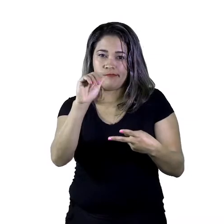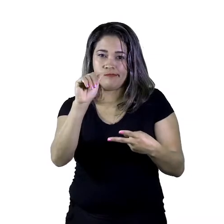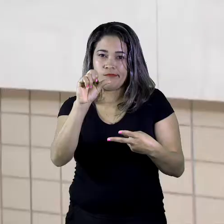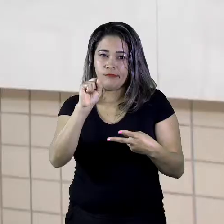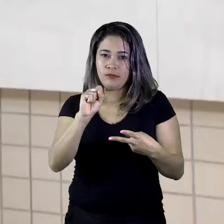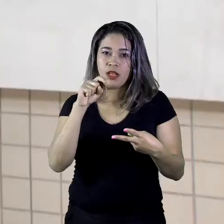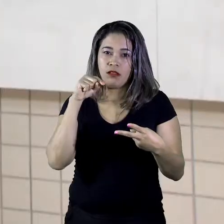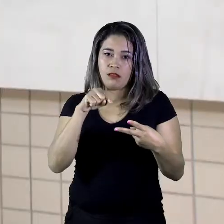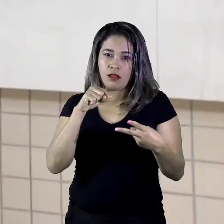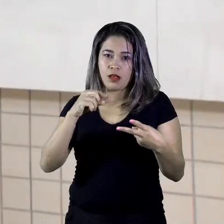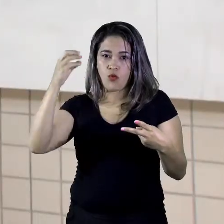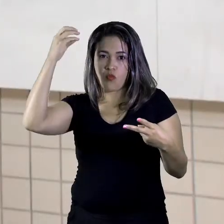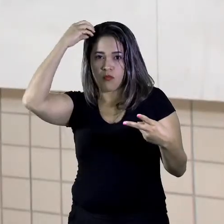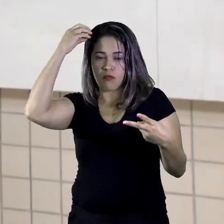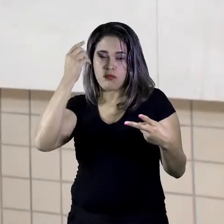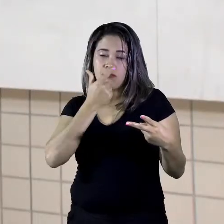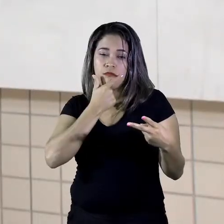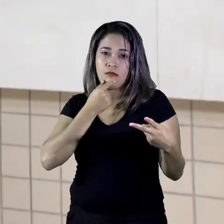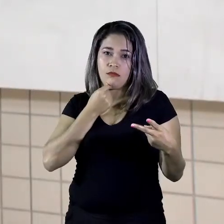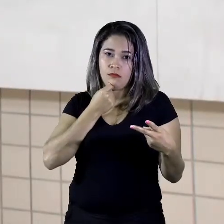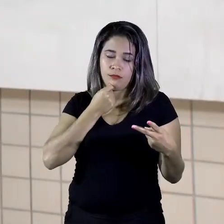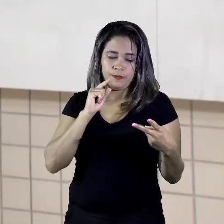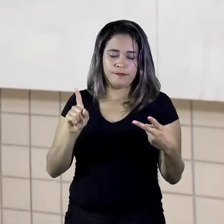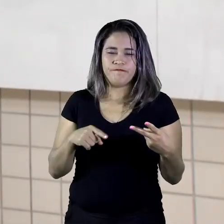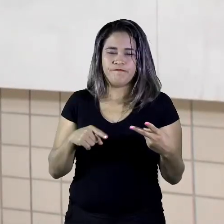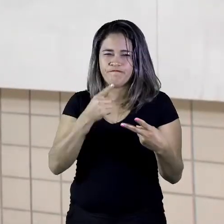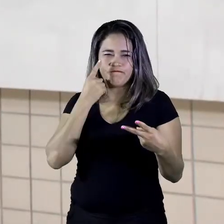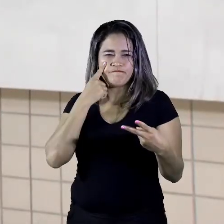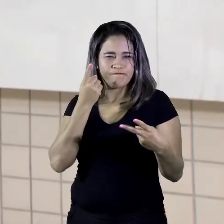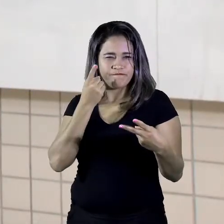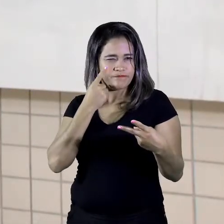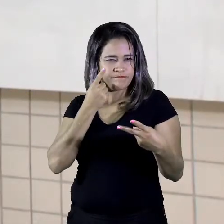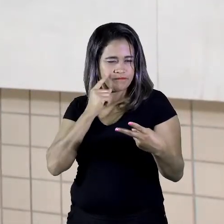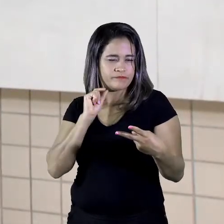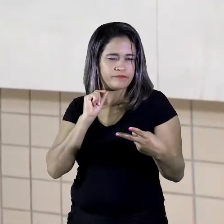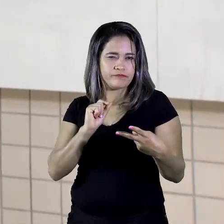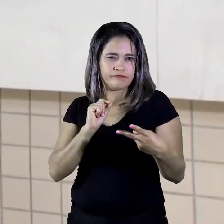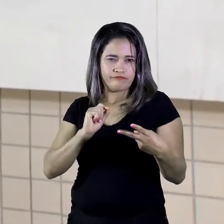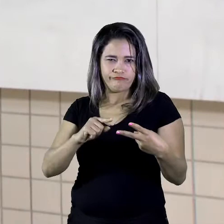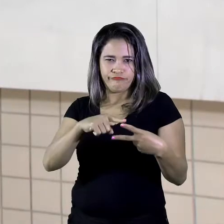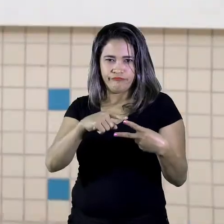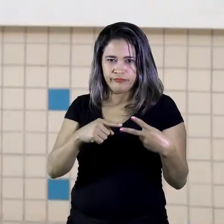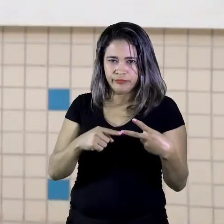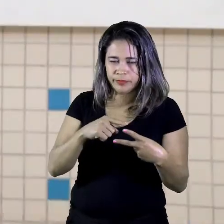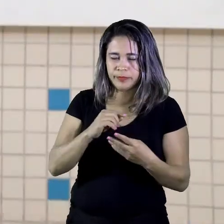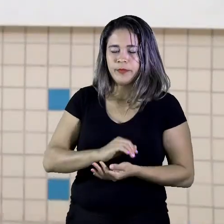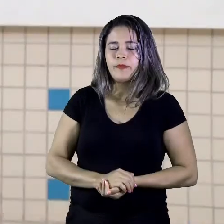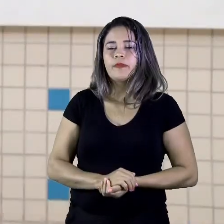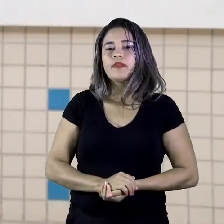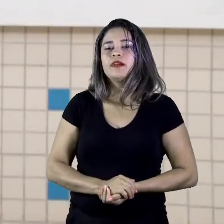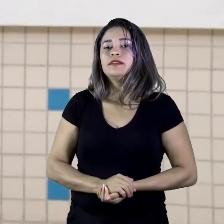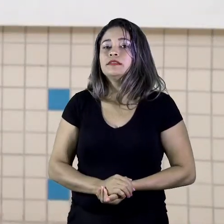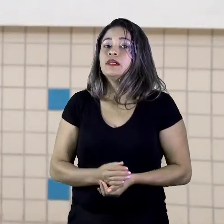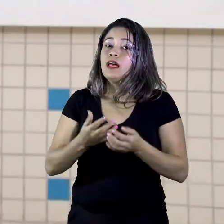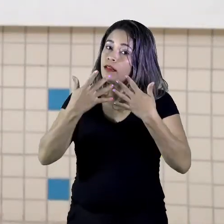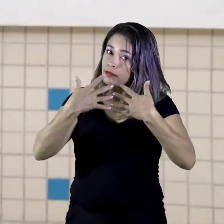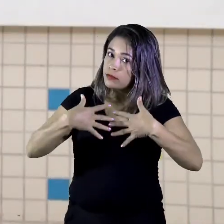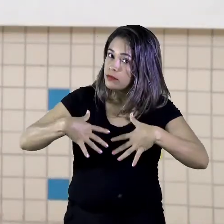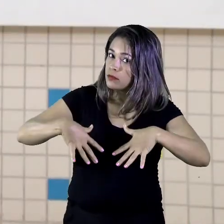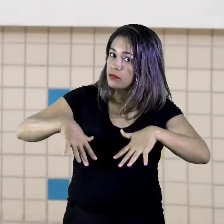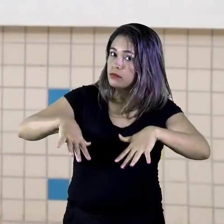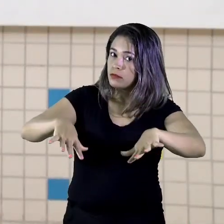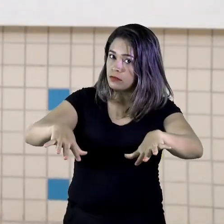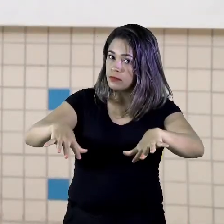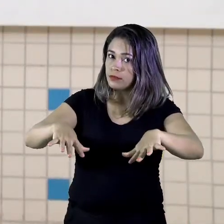pelo homem. Então vamos ver mais de perto essas causas aí das mudanças climáticas. Então as causas naturais, elas